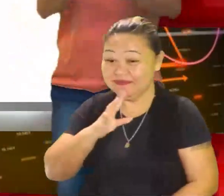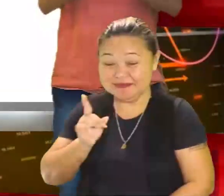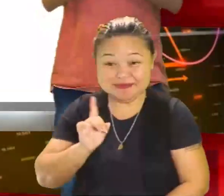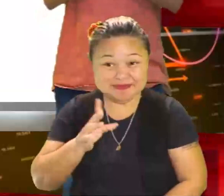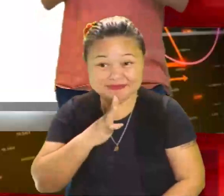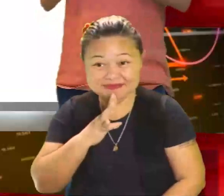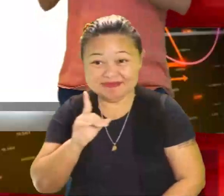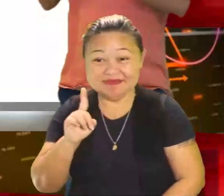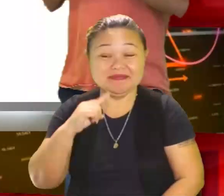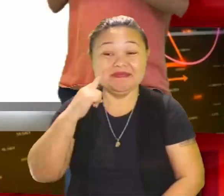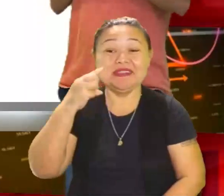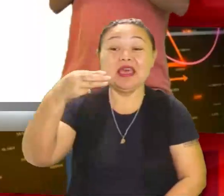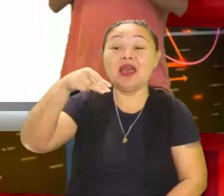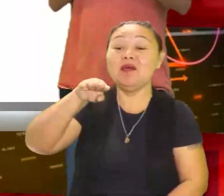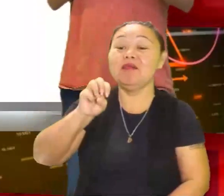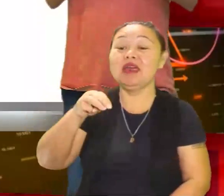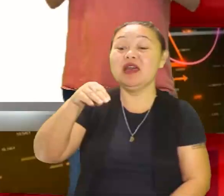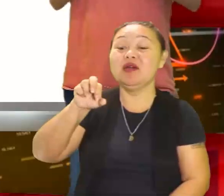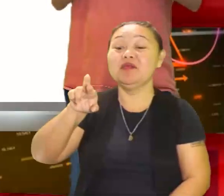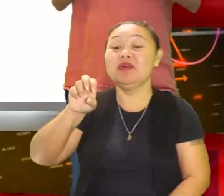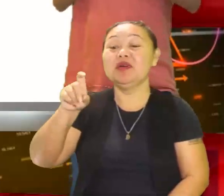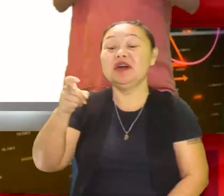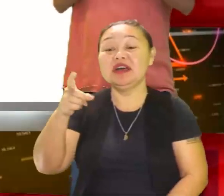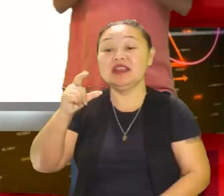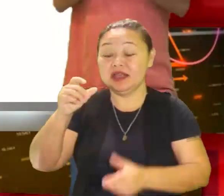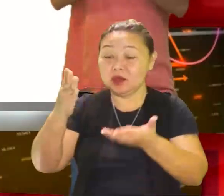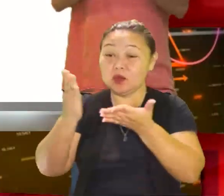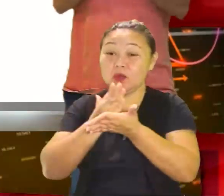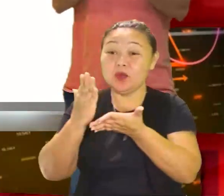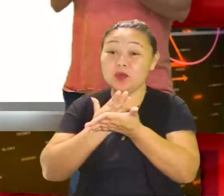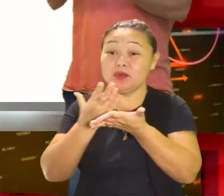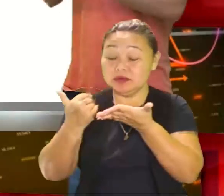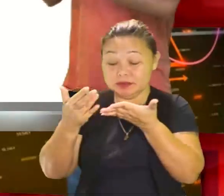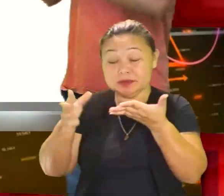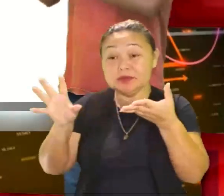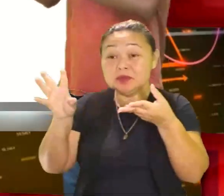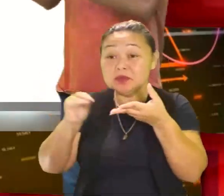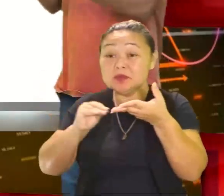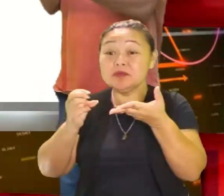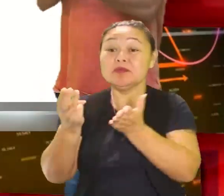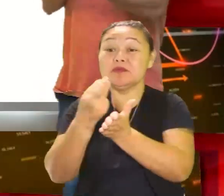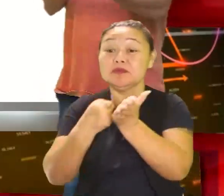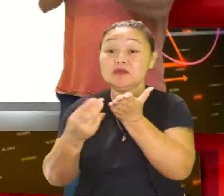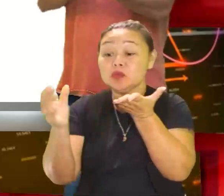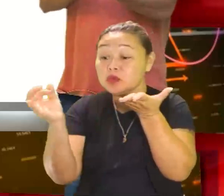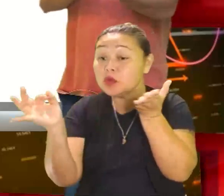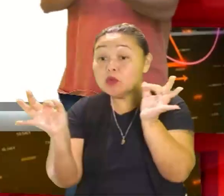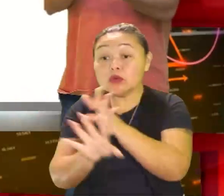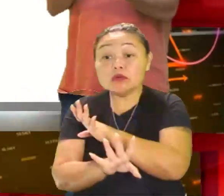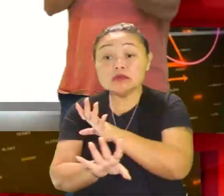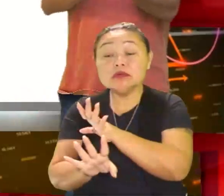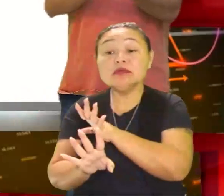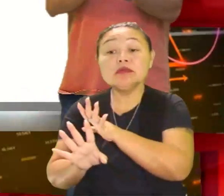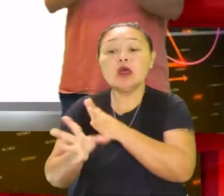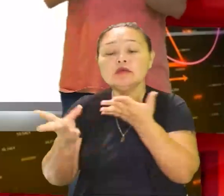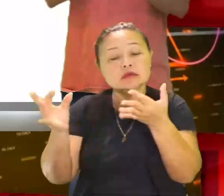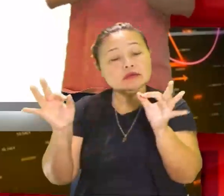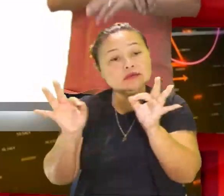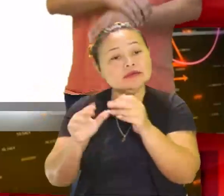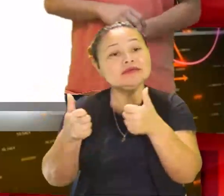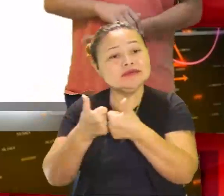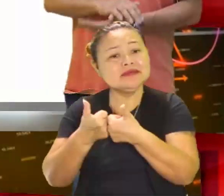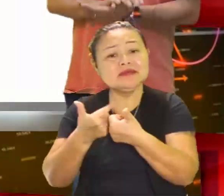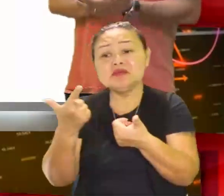Memorex, desconheço. E o Memorex era legal porque assim, era um livrinho que eles entregavam com os resumos, os mapas mentais, tudo pronto. Só